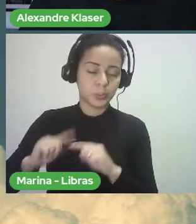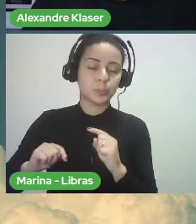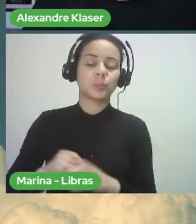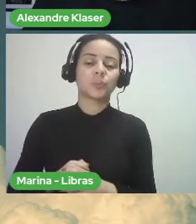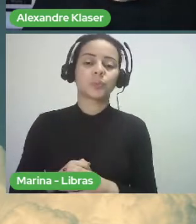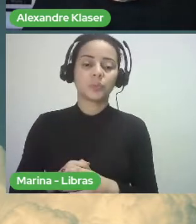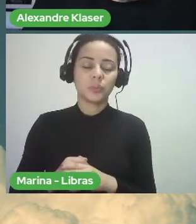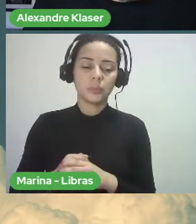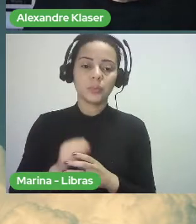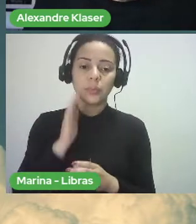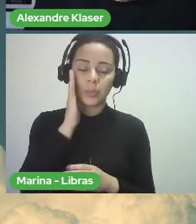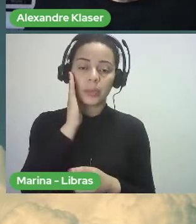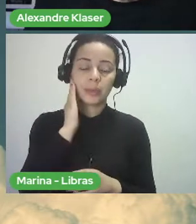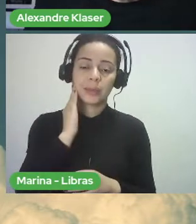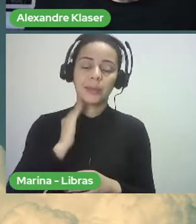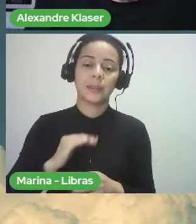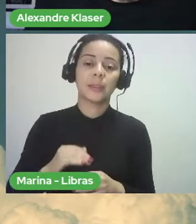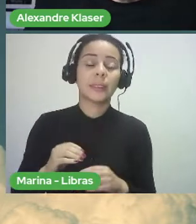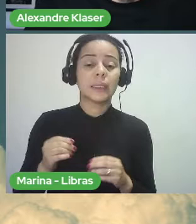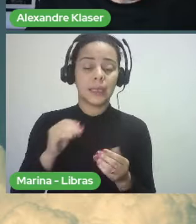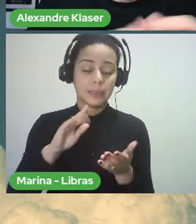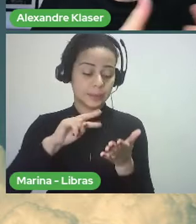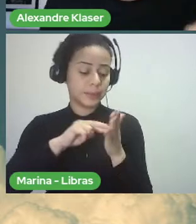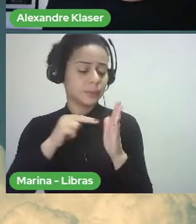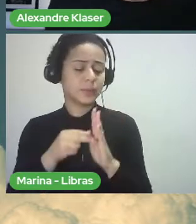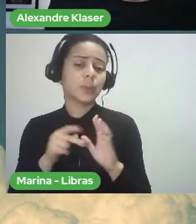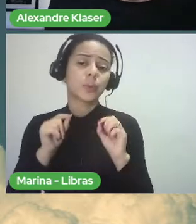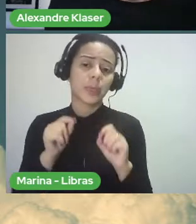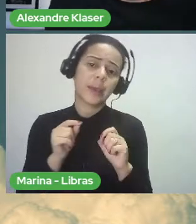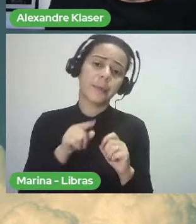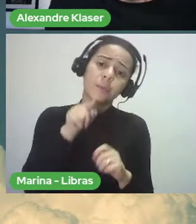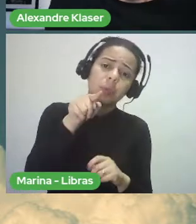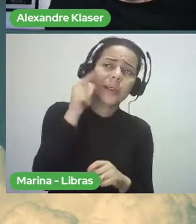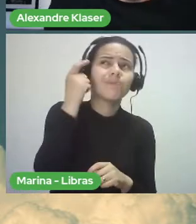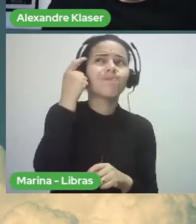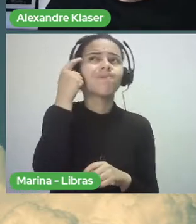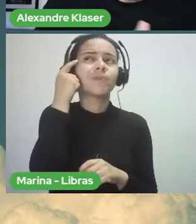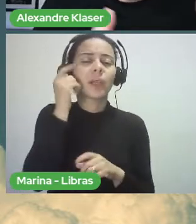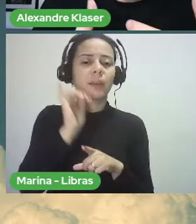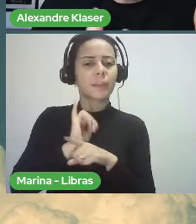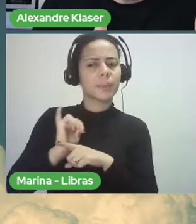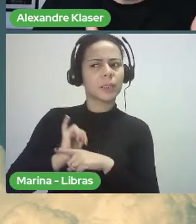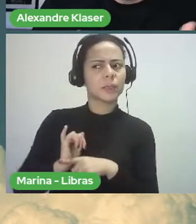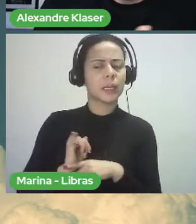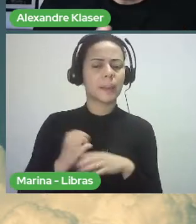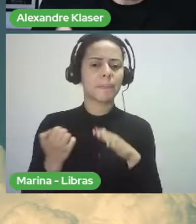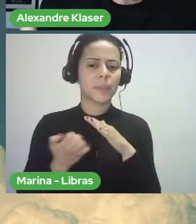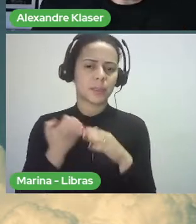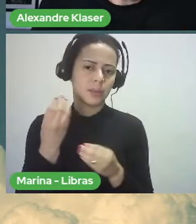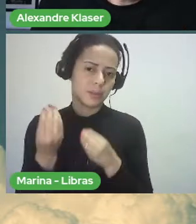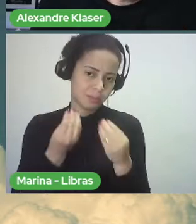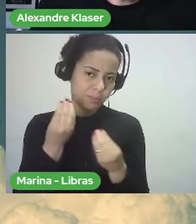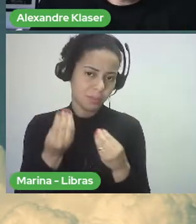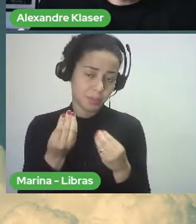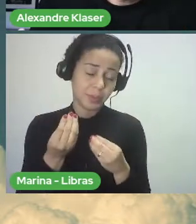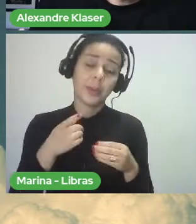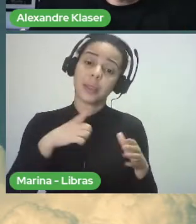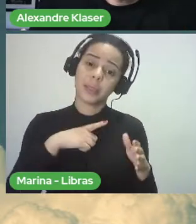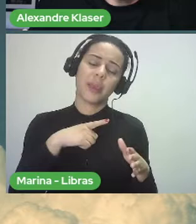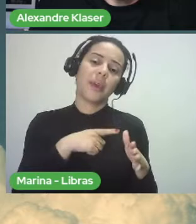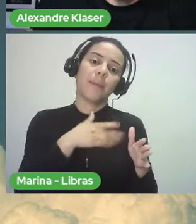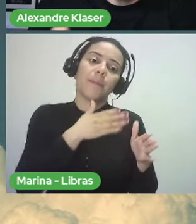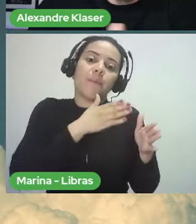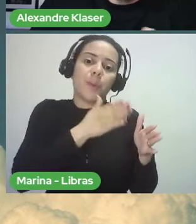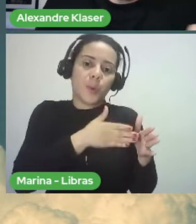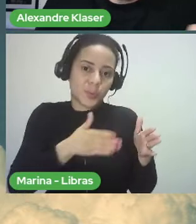tudo tem impacto na questão de como você desenha sua organização, porque, de novo, como eu falei, não é uma transformação apenas ágil, não é uma questão de processos que uma equipe de desenvolvimento isoladamente